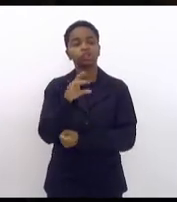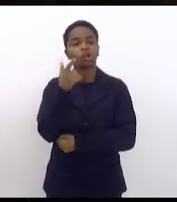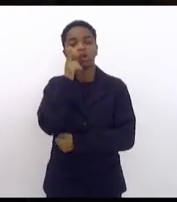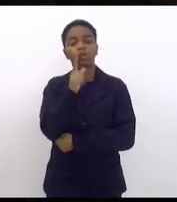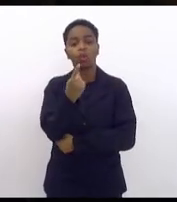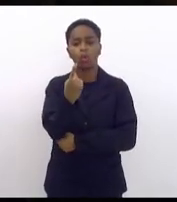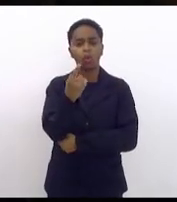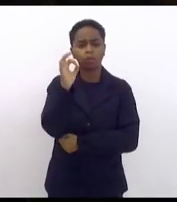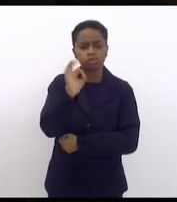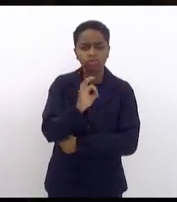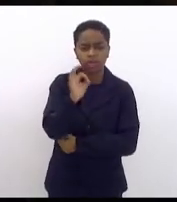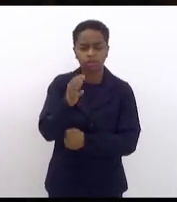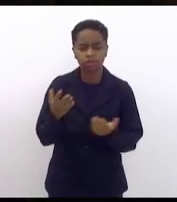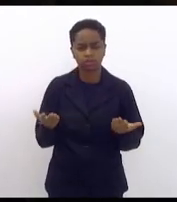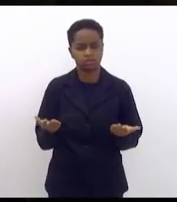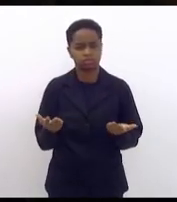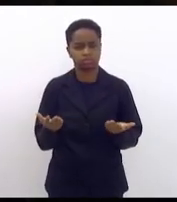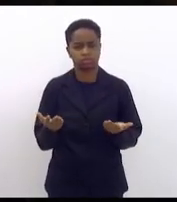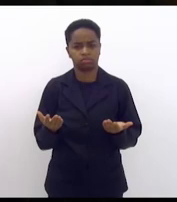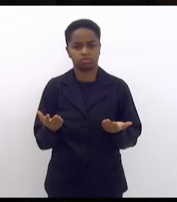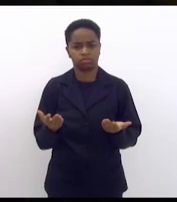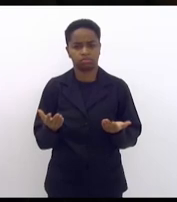recuperar 1% do que te devem.